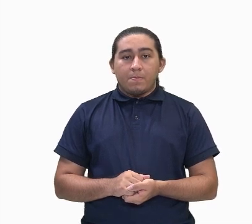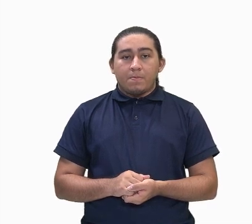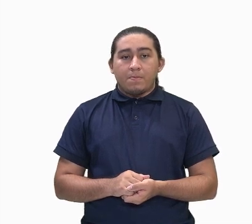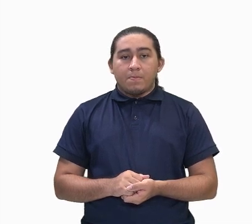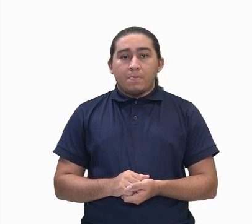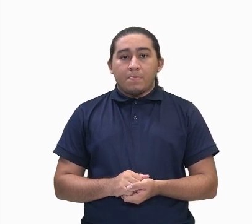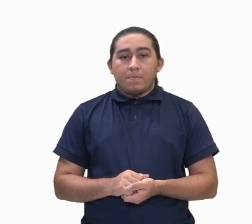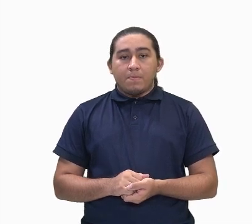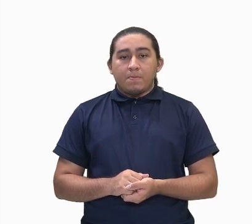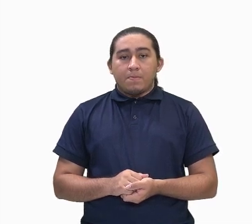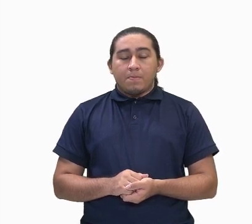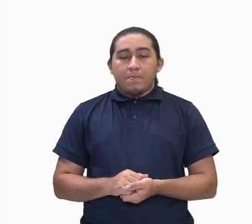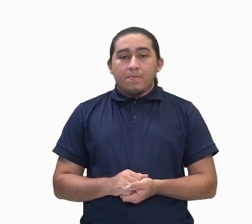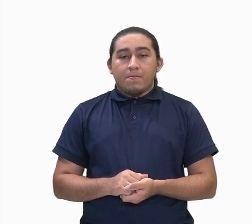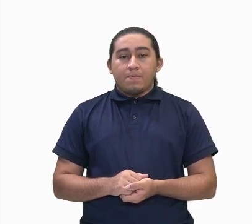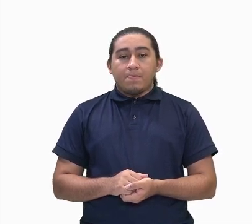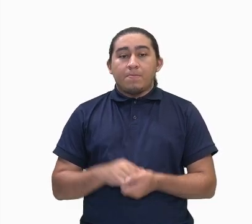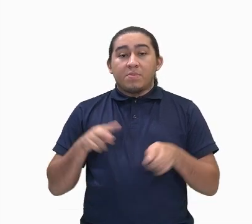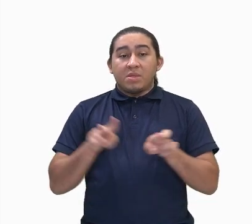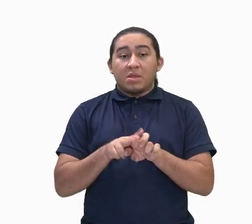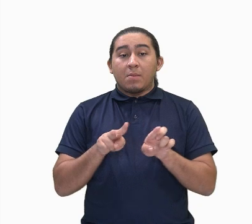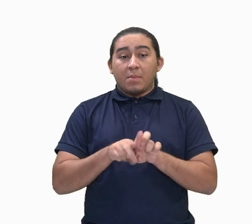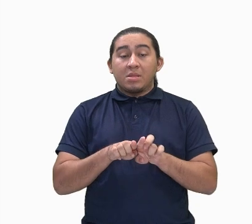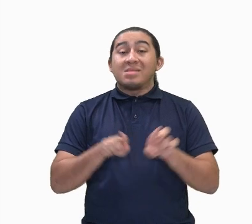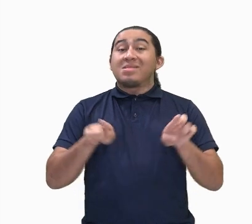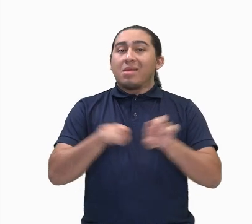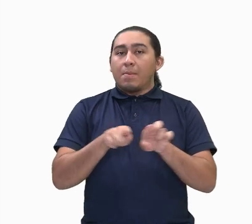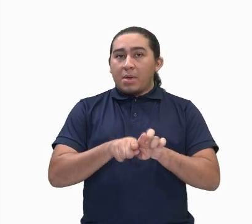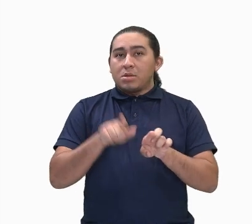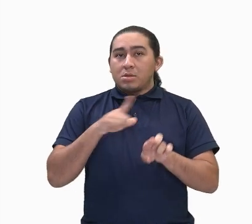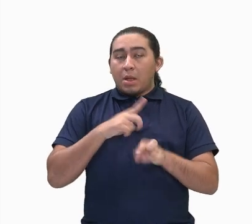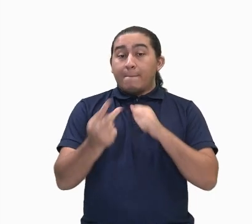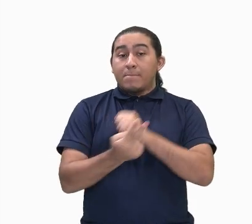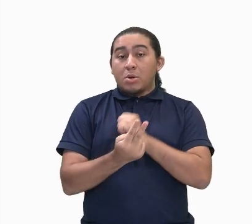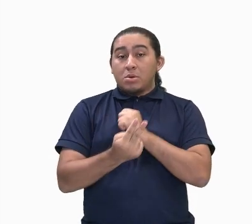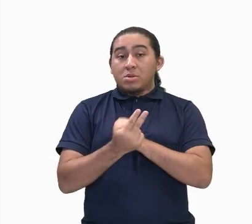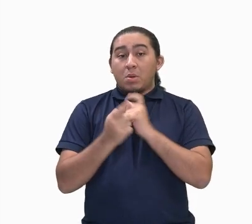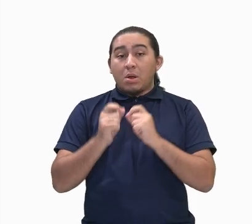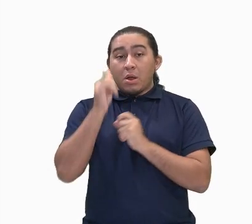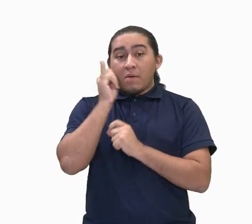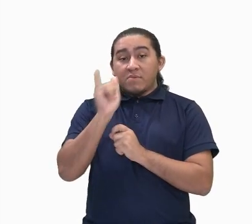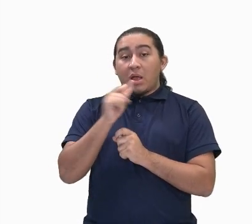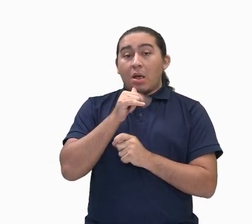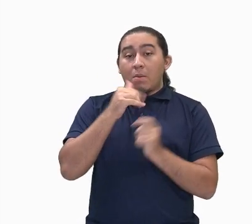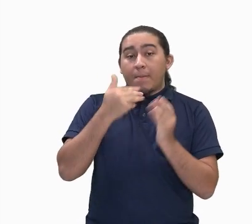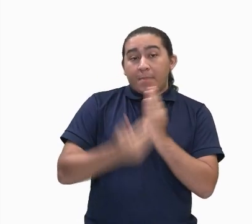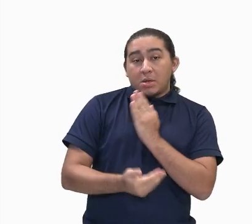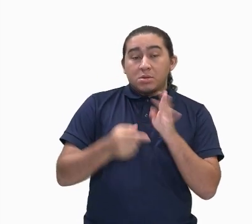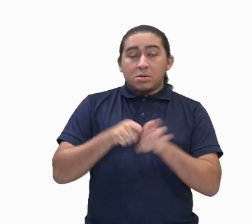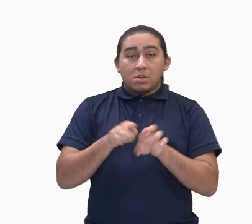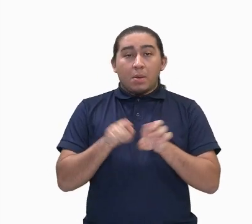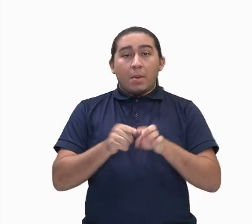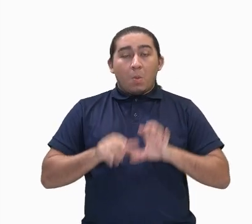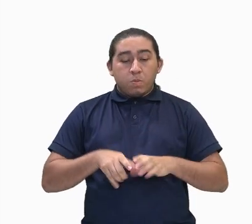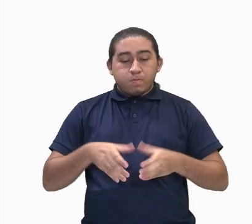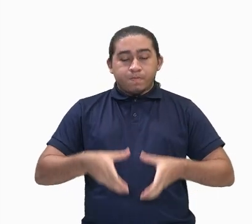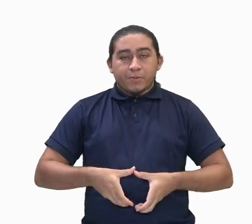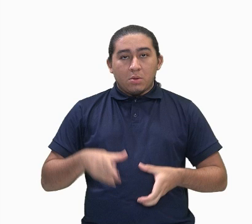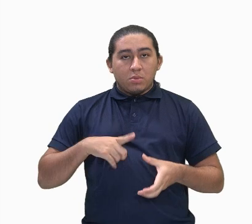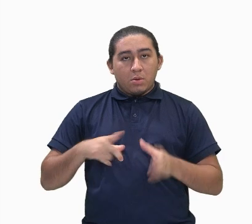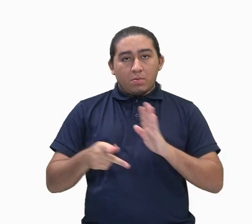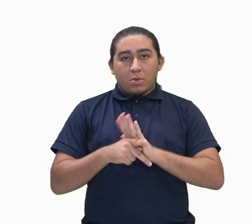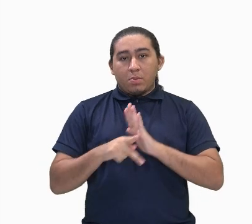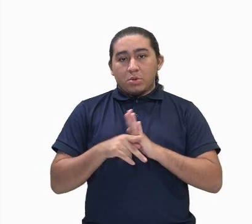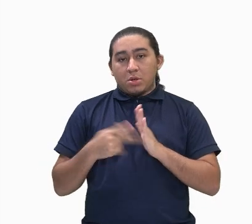contra micro-organismos, contra a perda excessiva de água, além de proteção mecânica, né, como a gente já falou